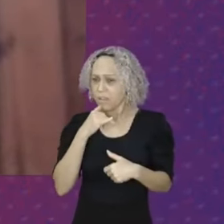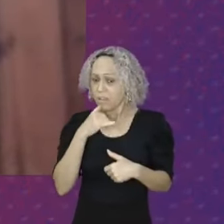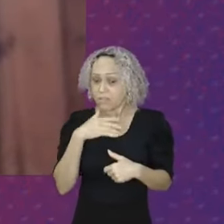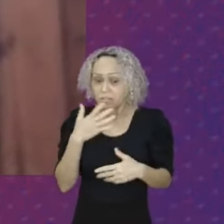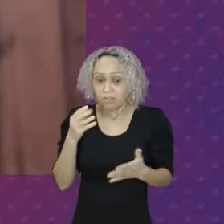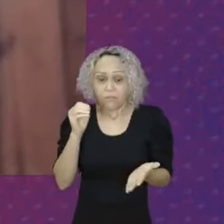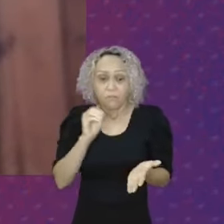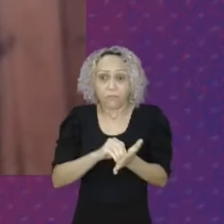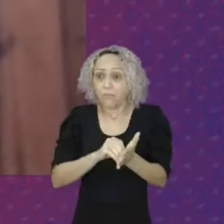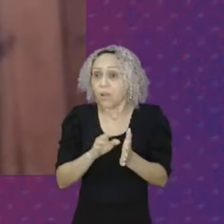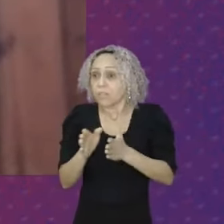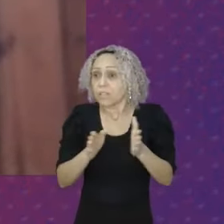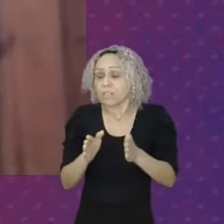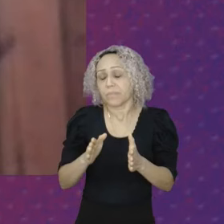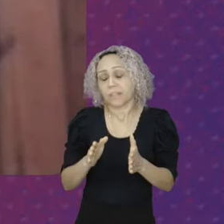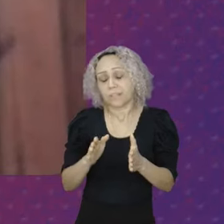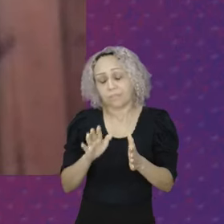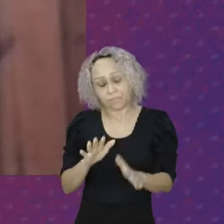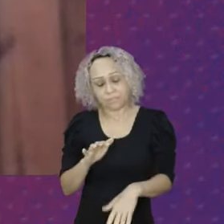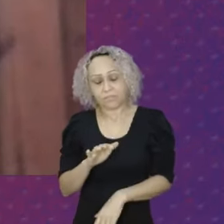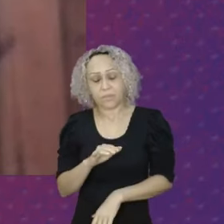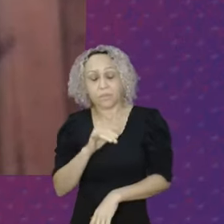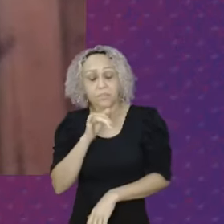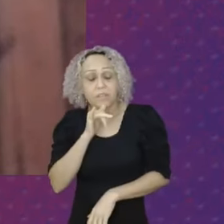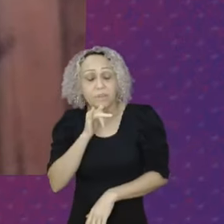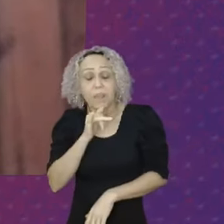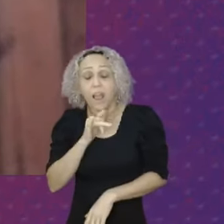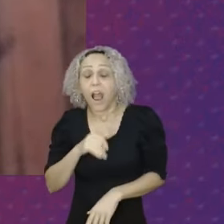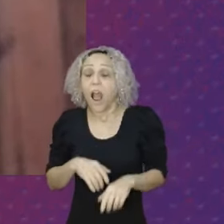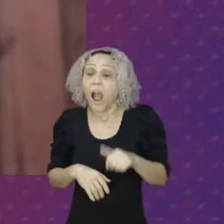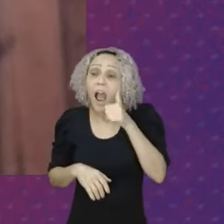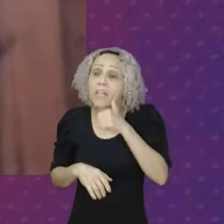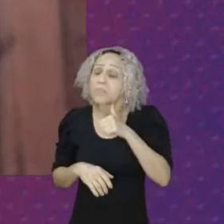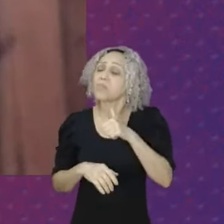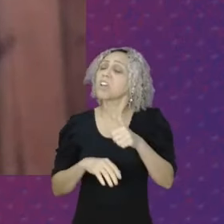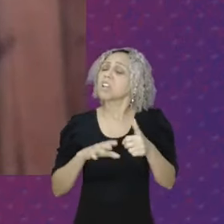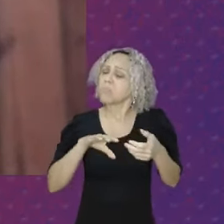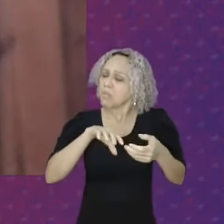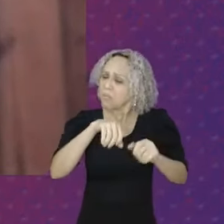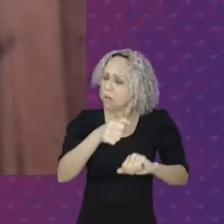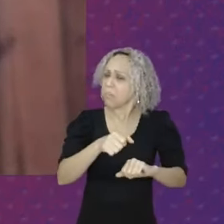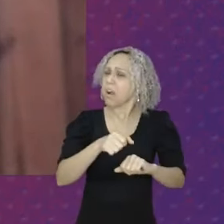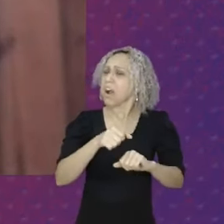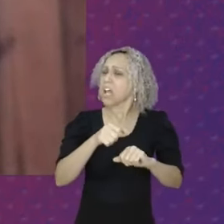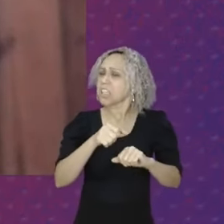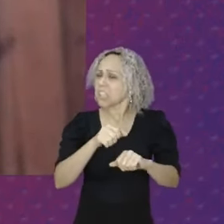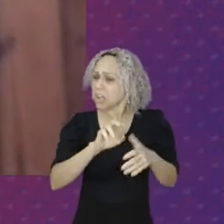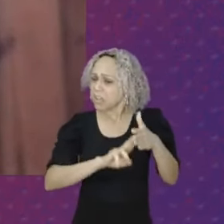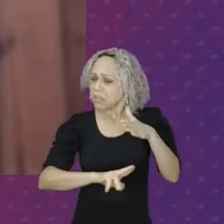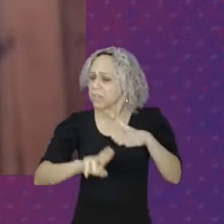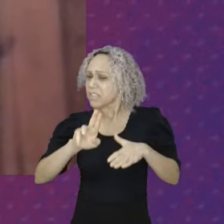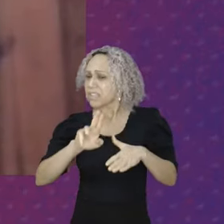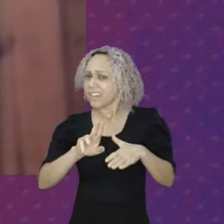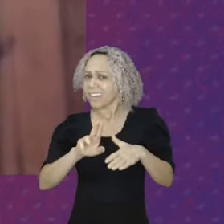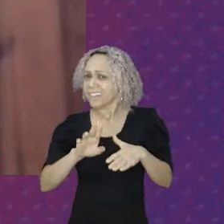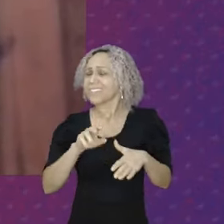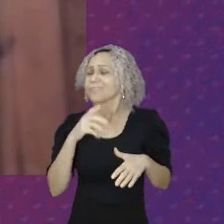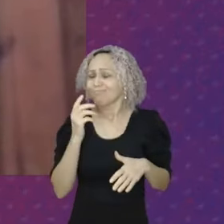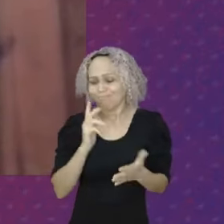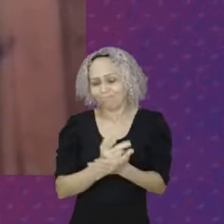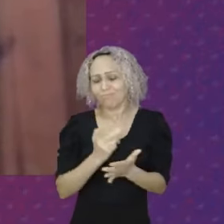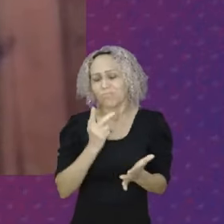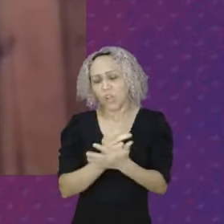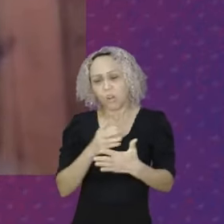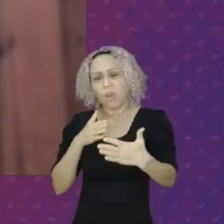raríssimas as mulheres mesmo com diploma Universitário que consegue o emprego adequado tá E também nós temos que assegurar a mulher com